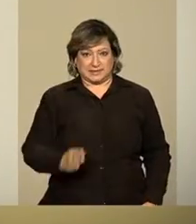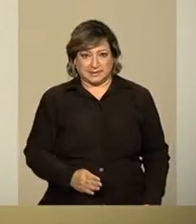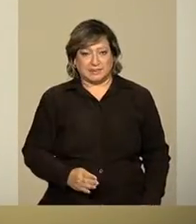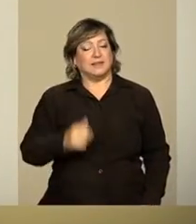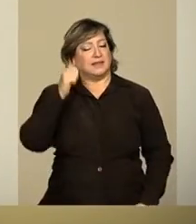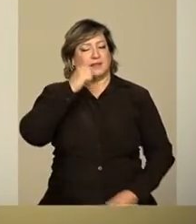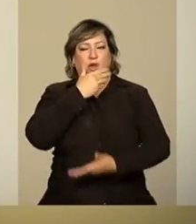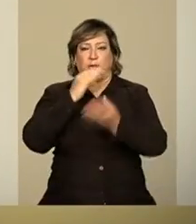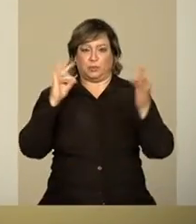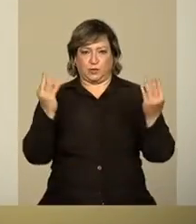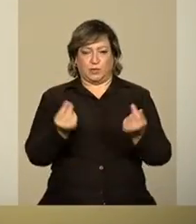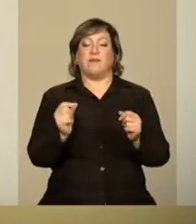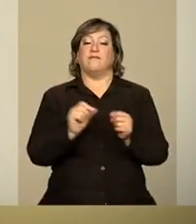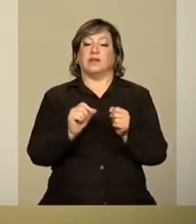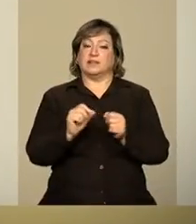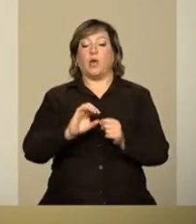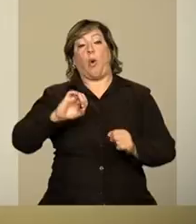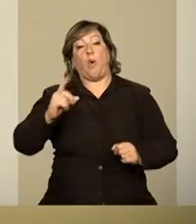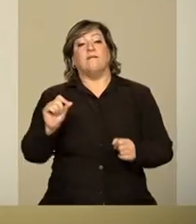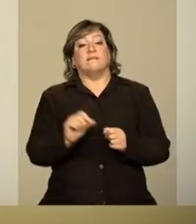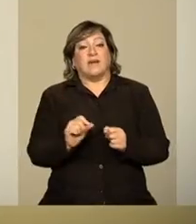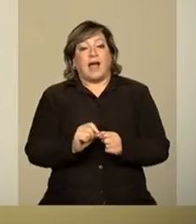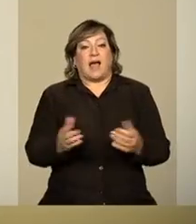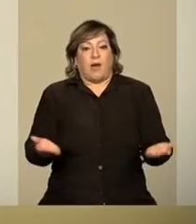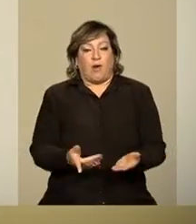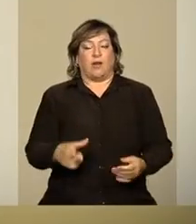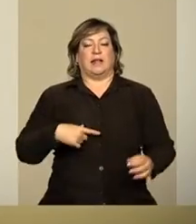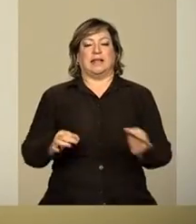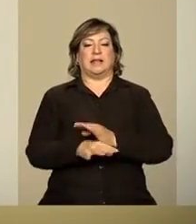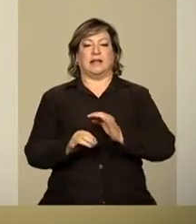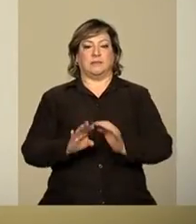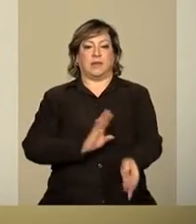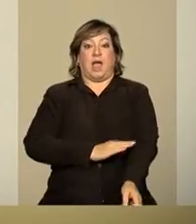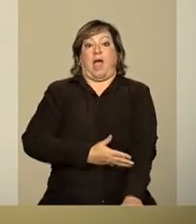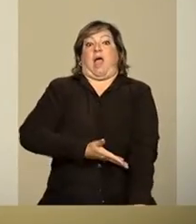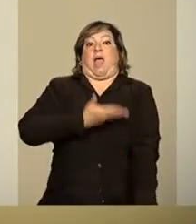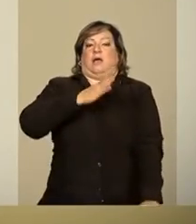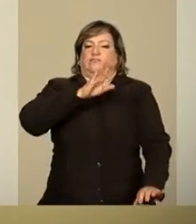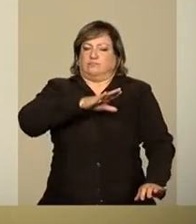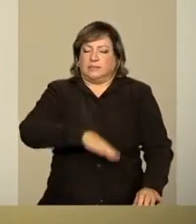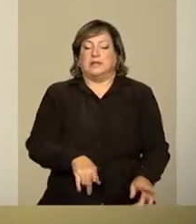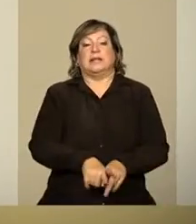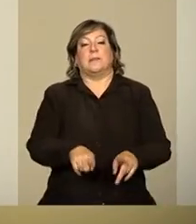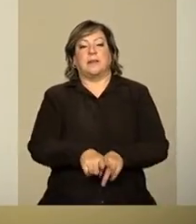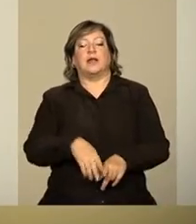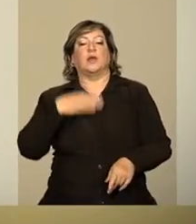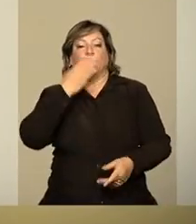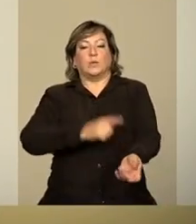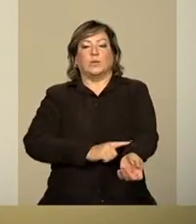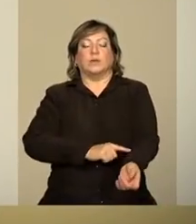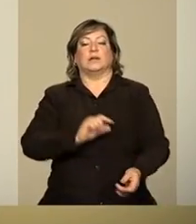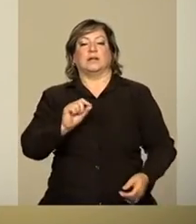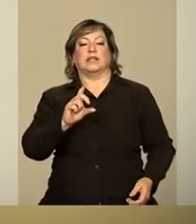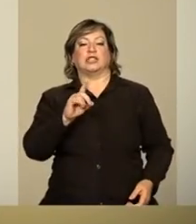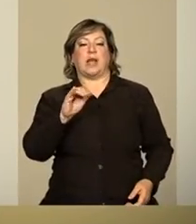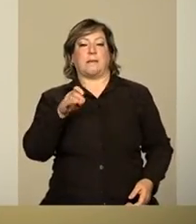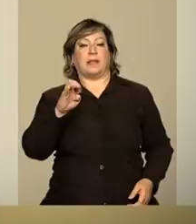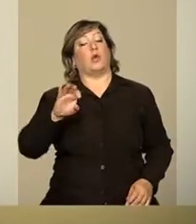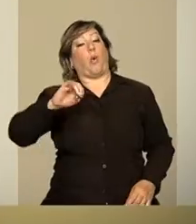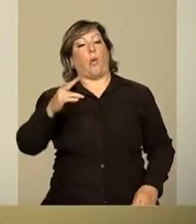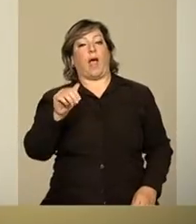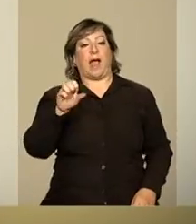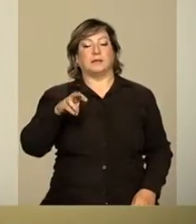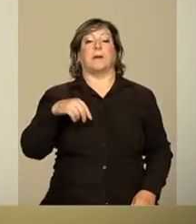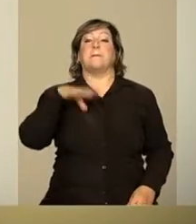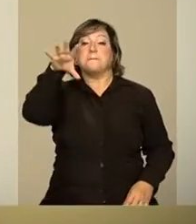e brasileiras fizeram ou fazem o tratamento de hipertensão diabetes ou asma pegando o remédio